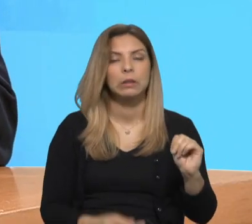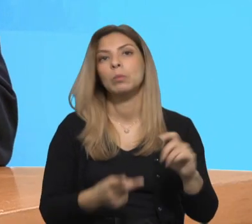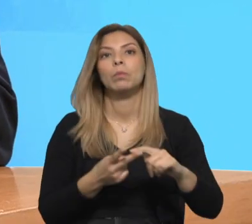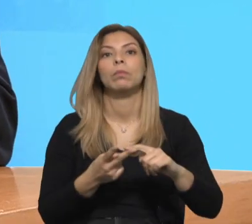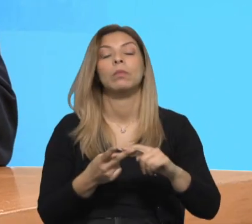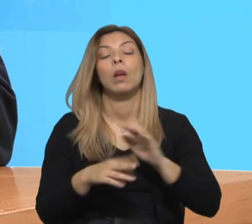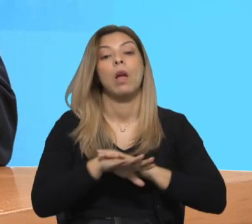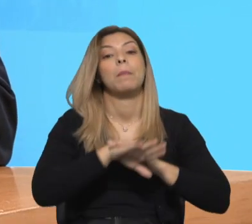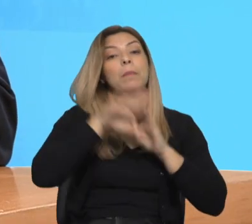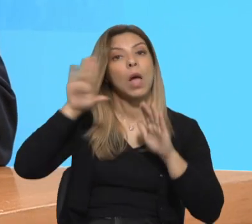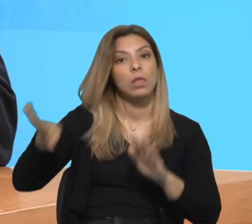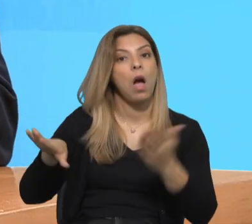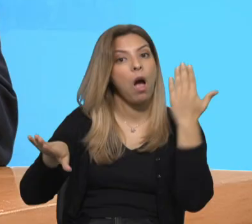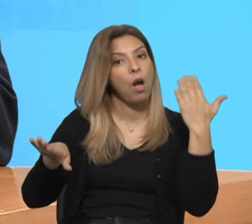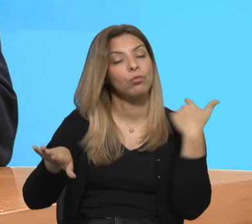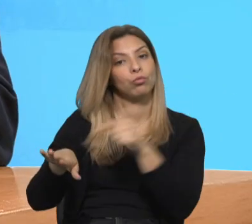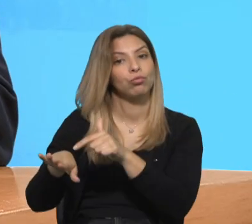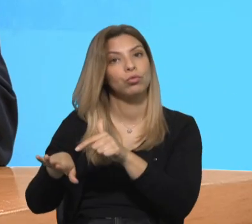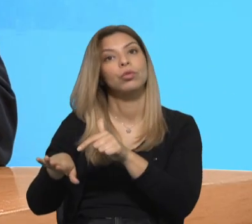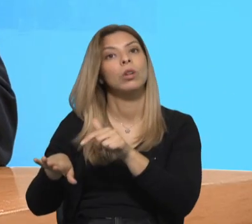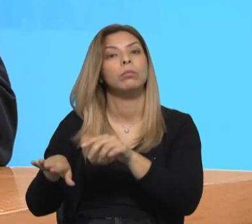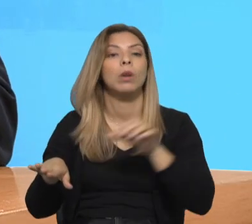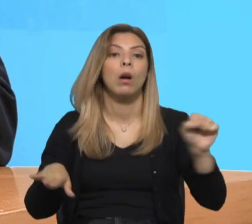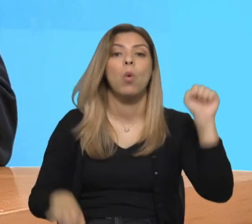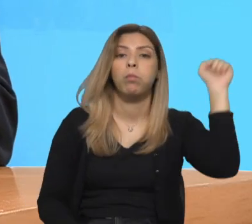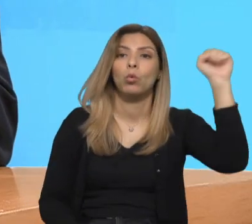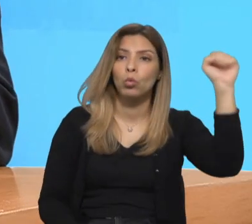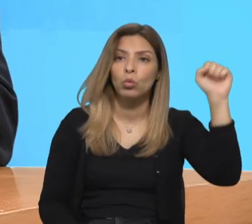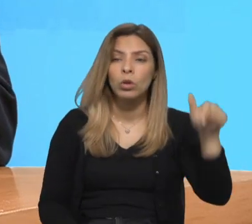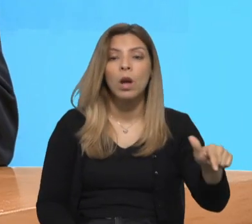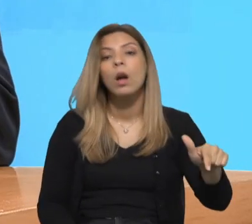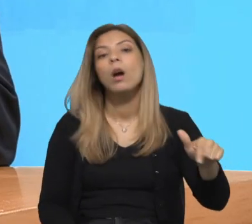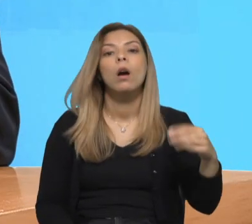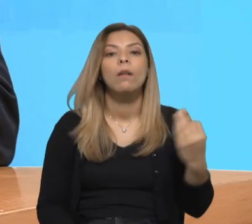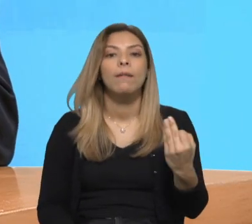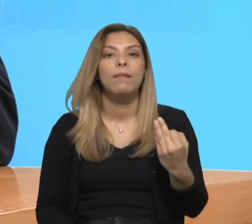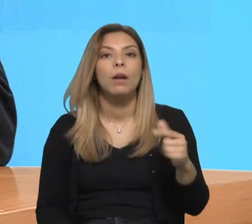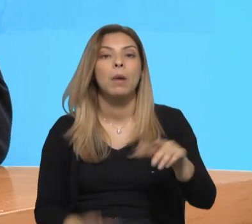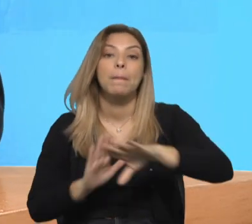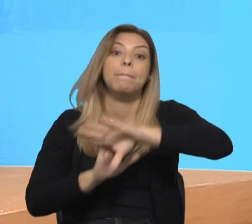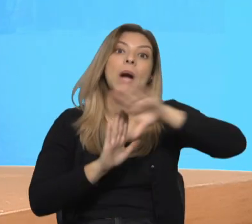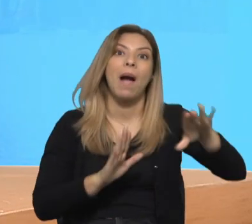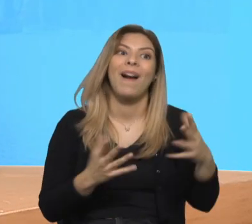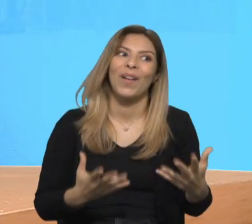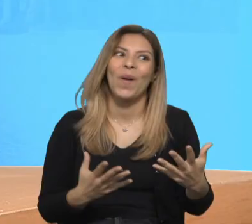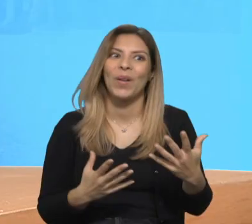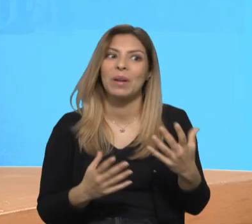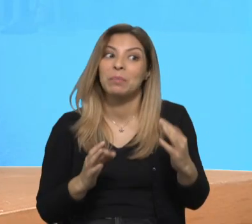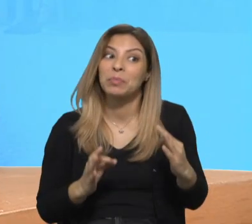direita na altura, até ao Partido Comunista, que era o partido mais à esquerda na altura, hoje já não sei se